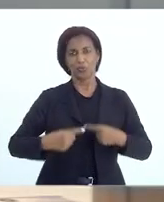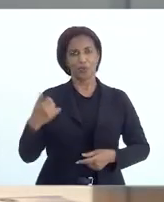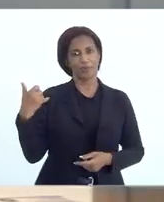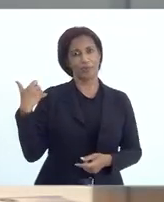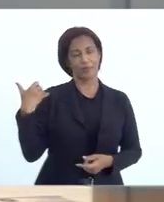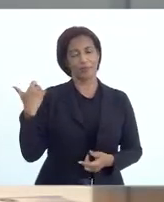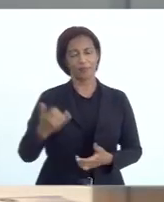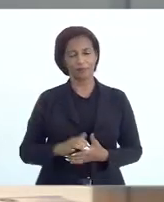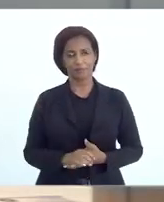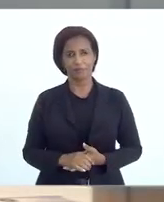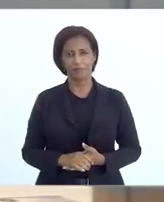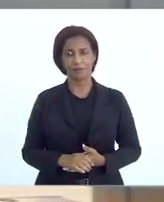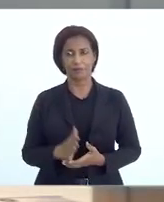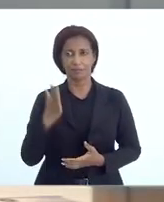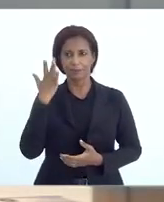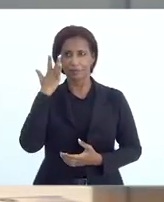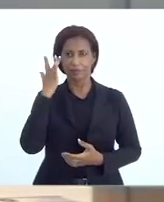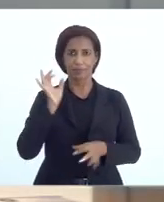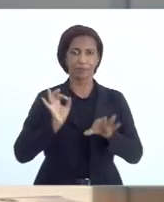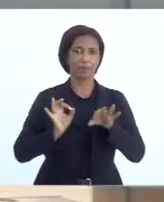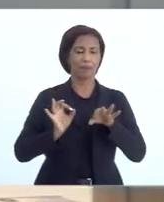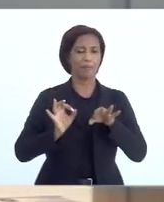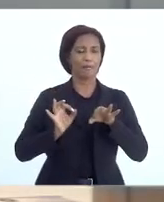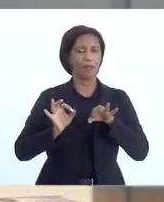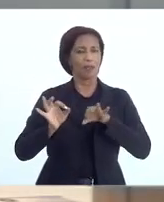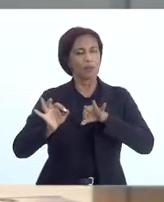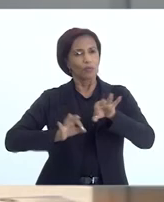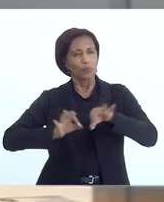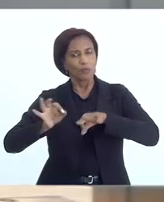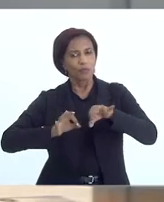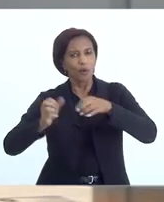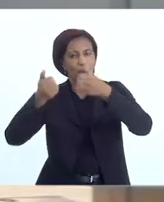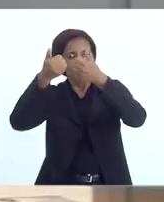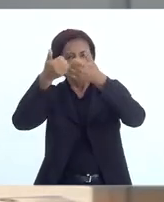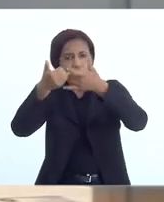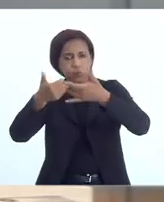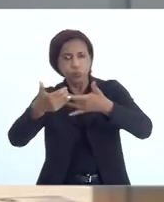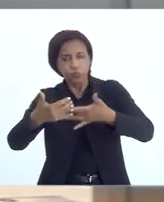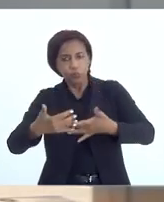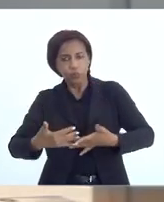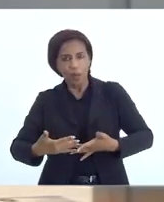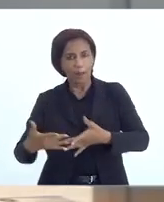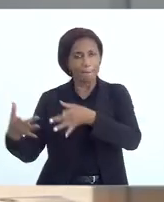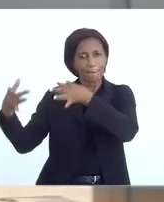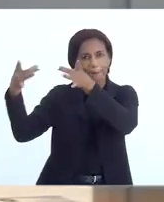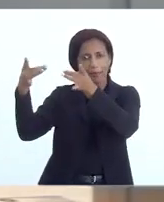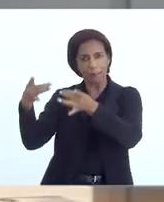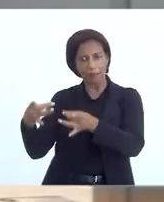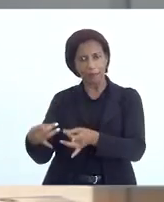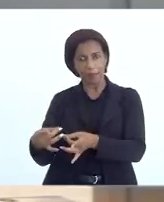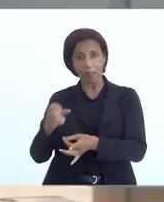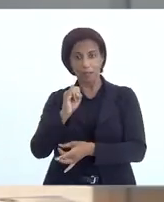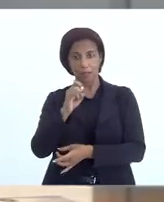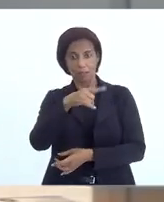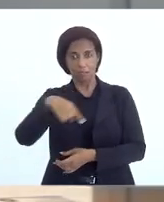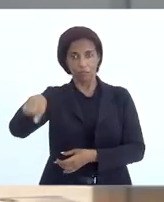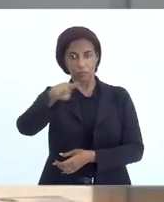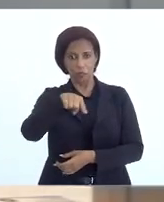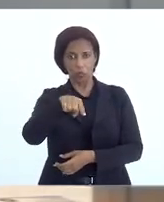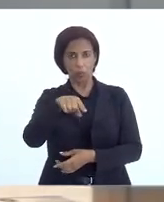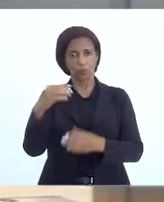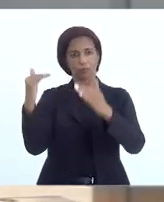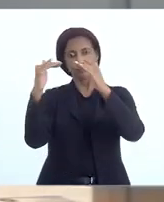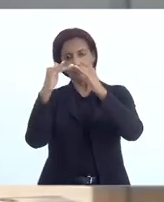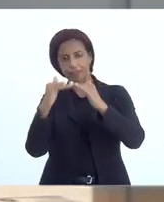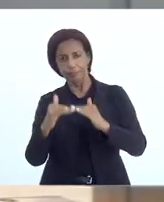exclusivamente da idade eu acho que é uma forma de definir a questão de forma mais clara Então se todos concordarem vou me